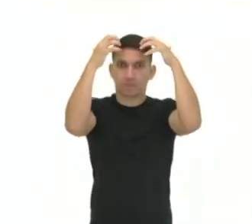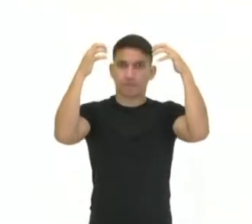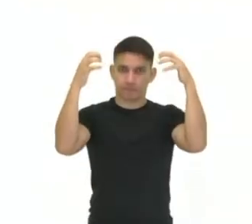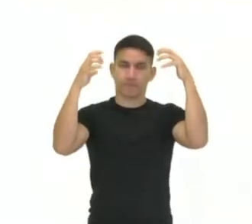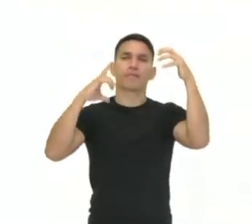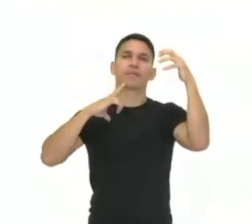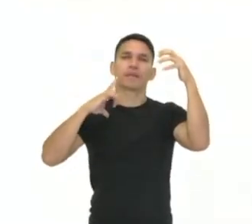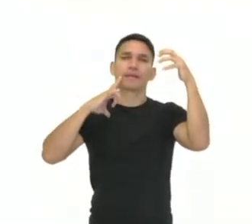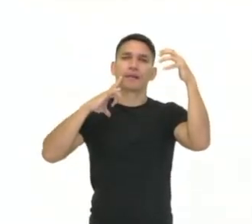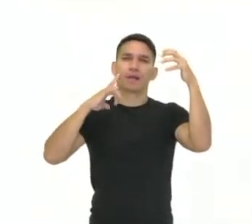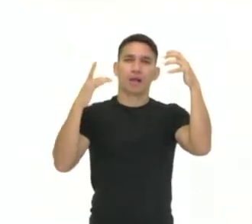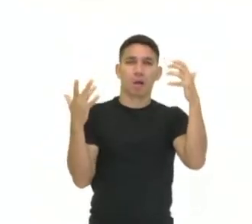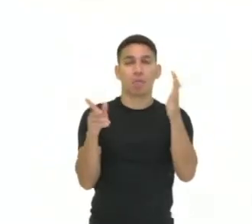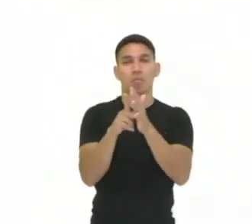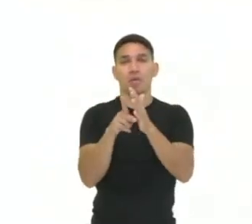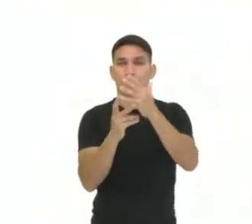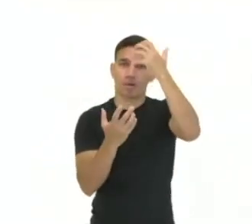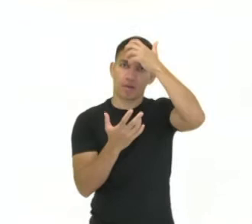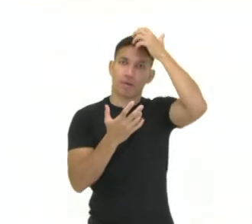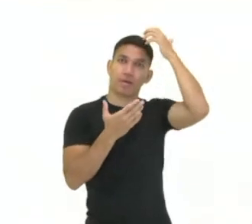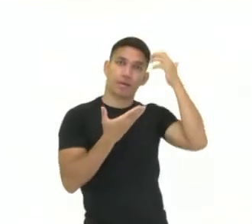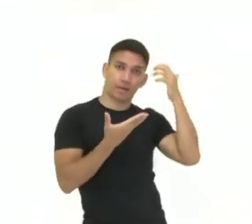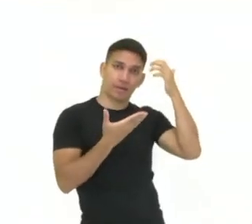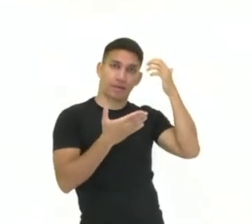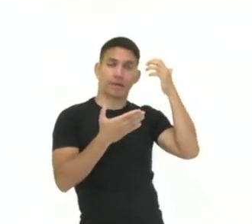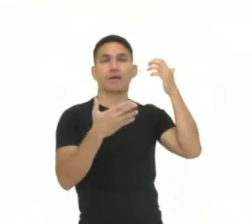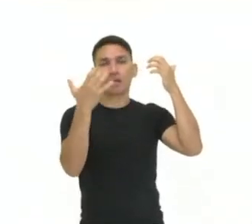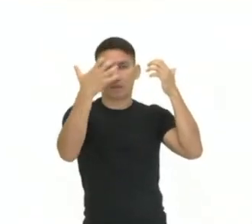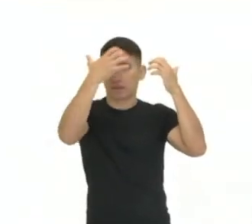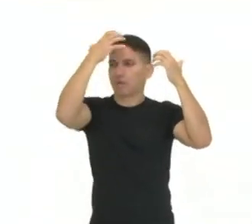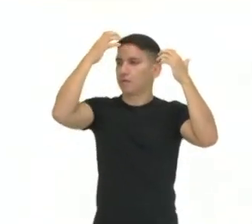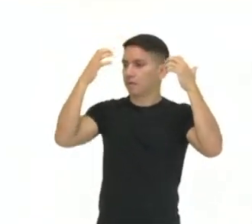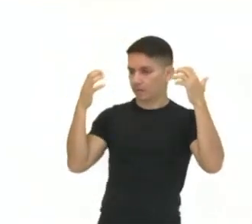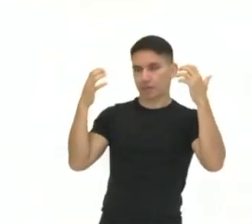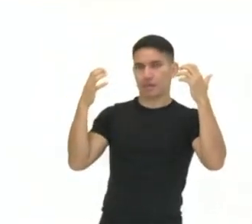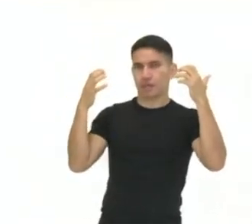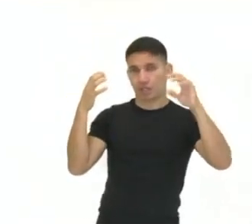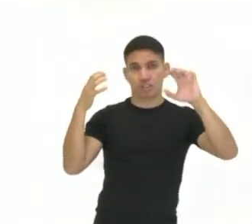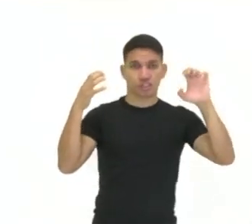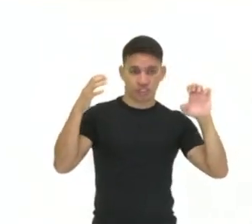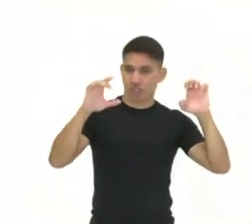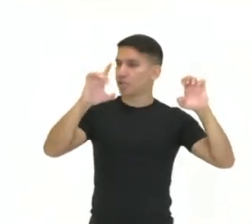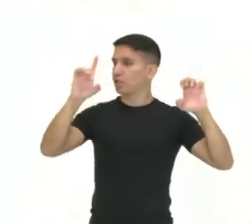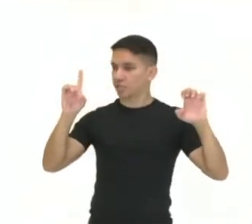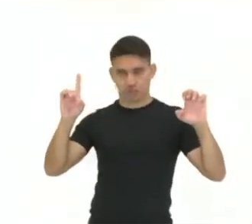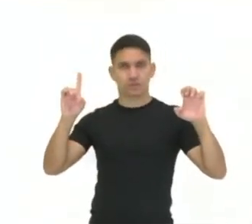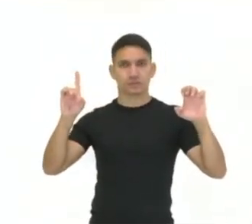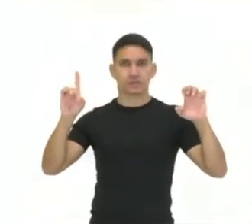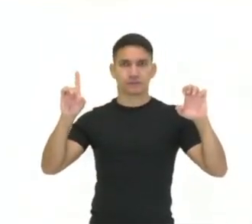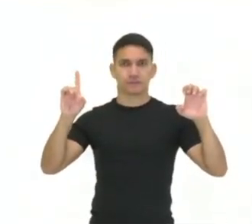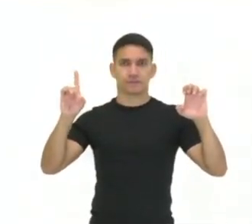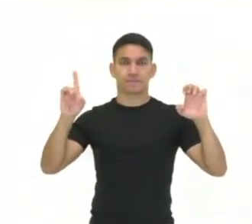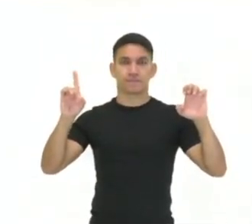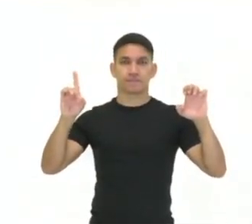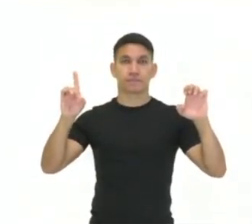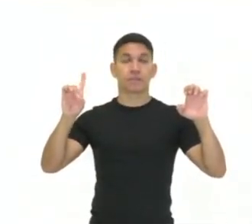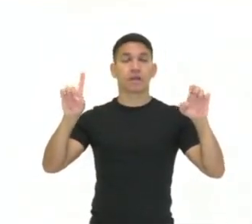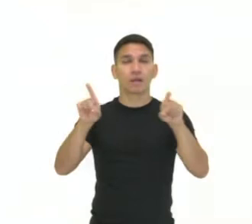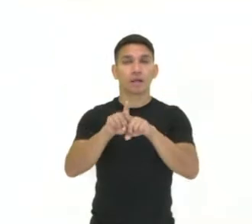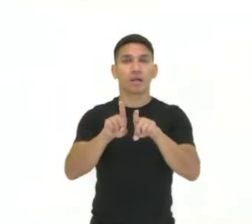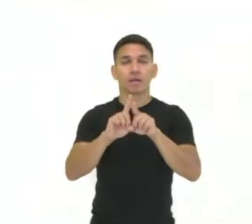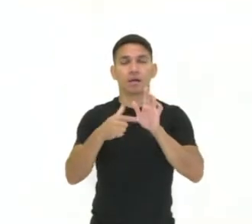dois lados. O lado esquerdo, o hemisfério esquerdo, e o lado direito, o hemisfério direito. E apresenta